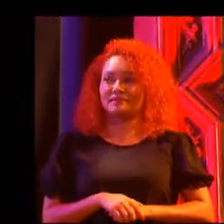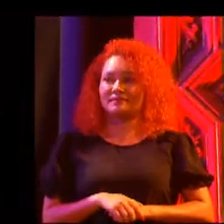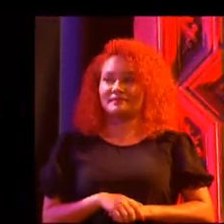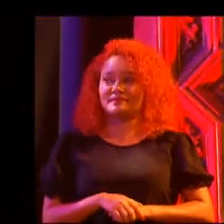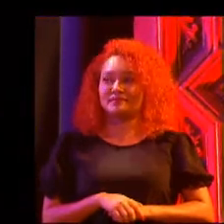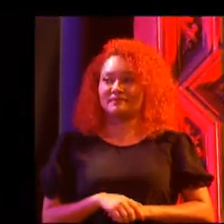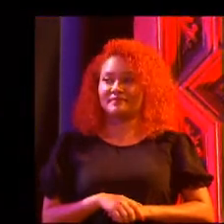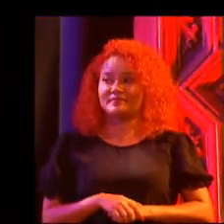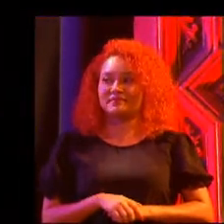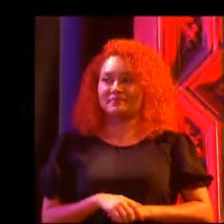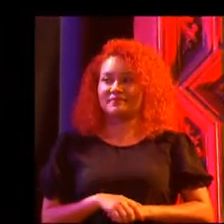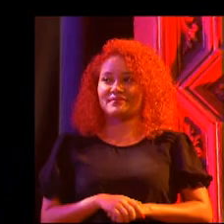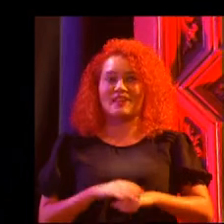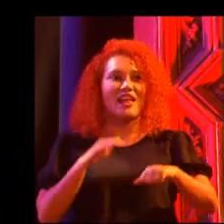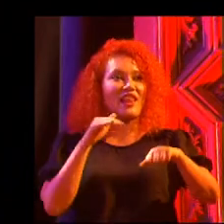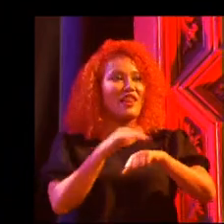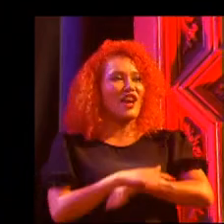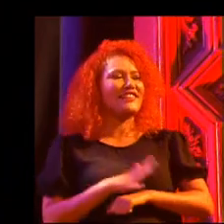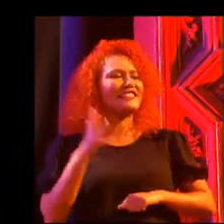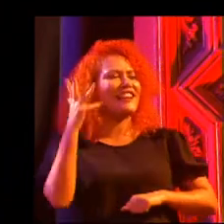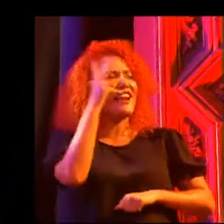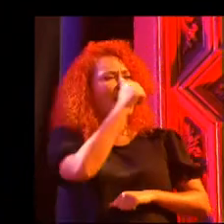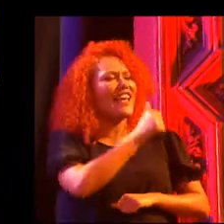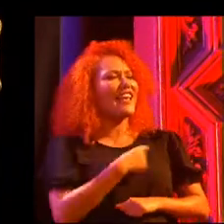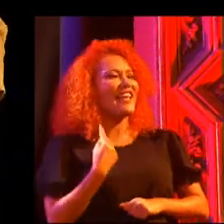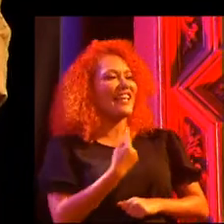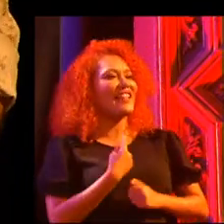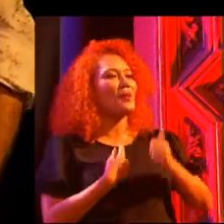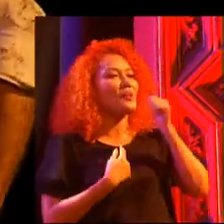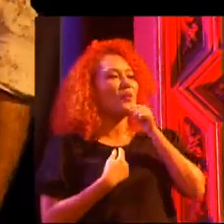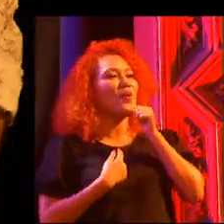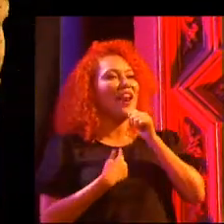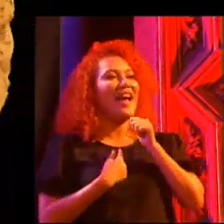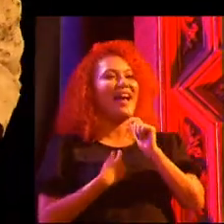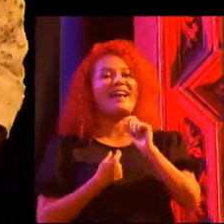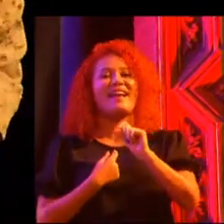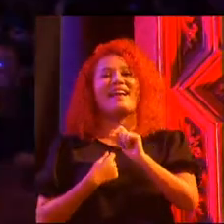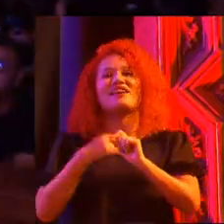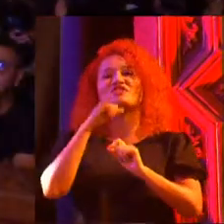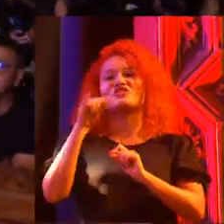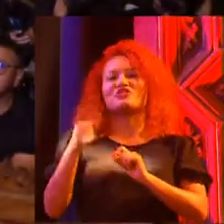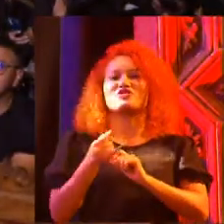Gente, que noite linda para nós mulheres. O prêmio é da Júlia Passos.